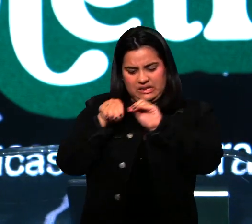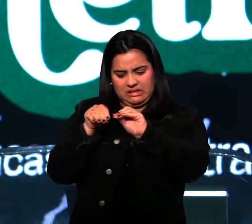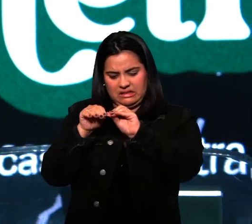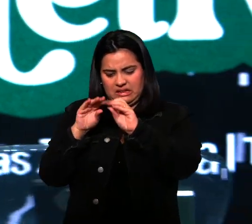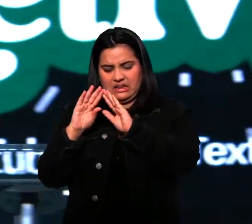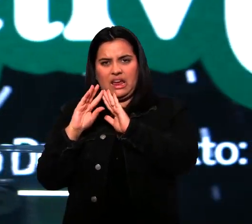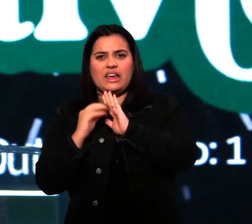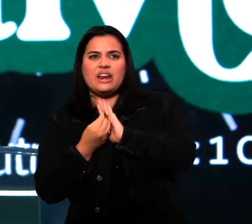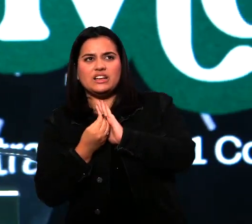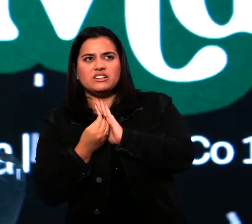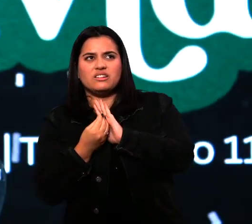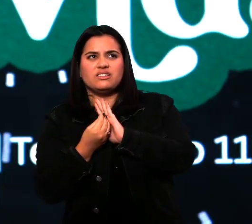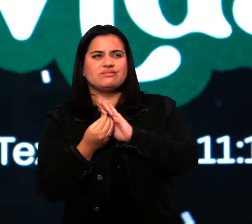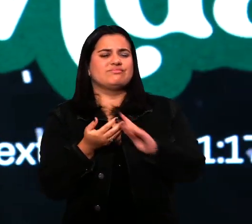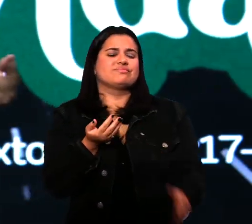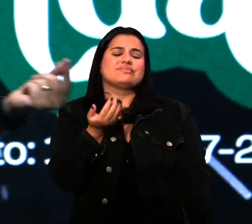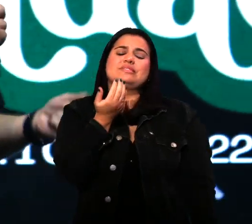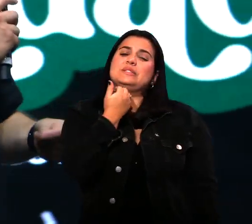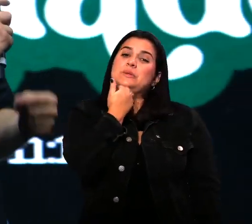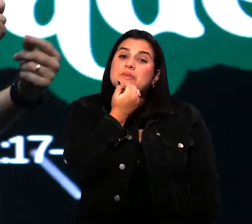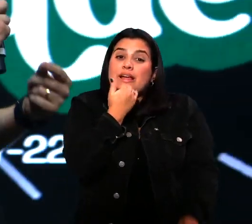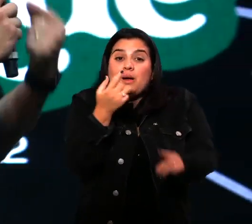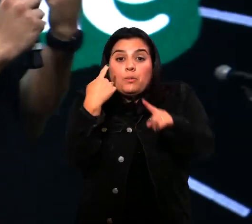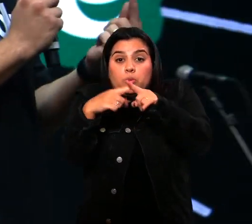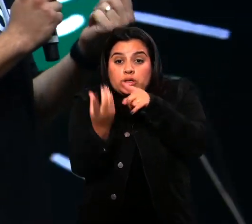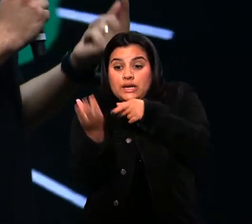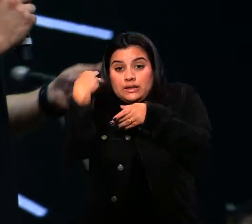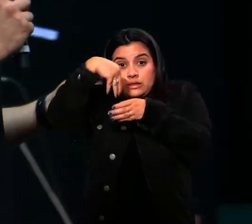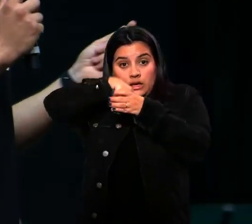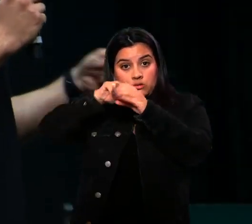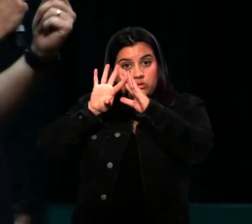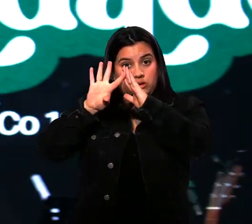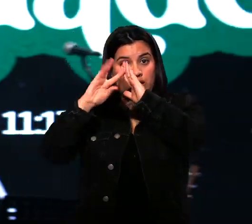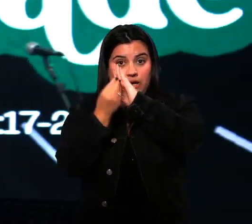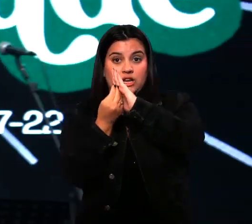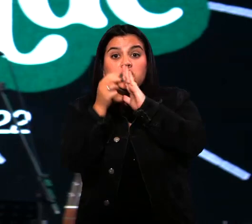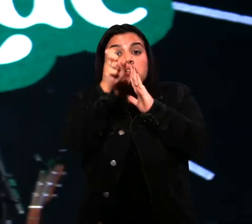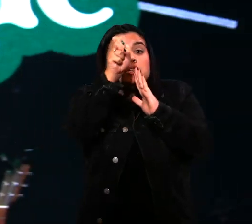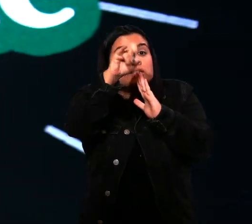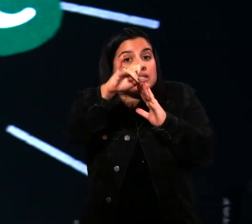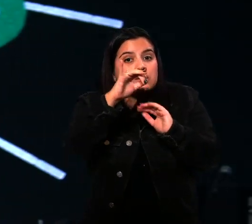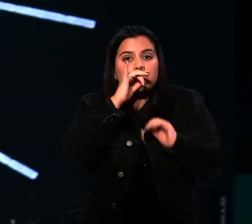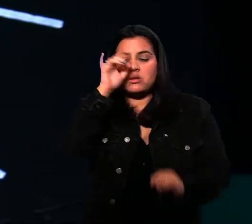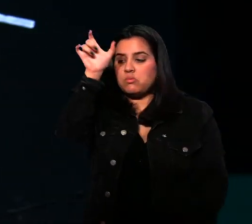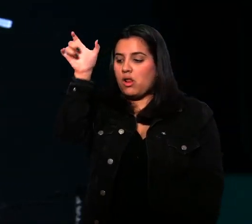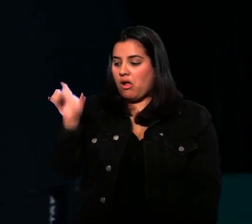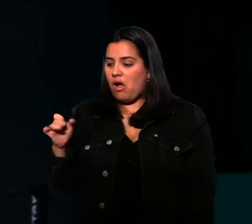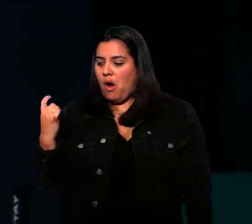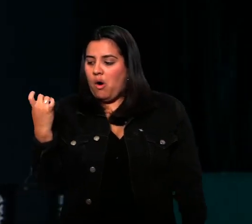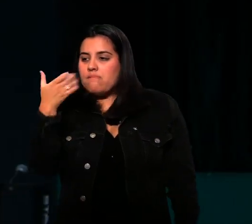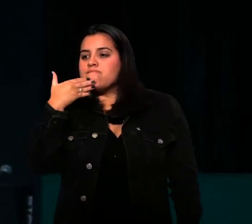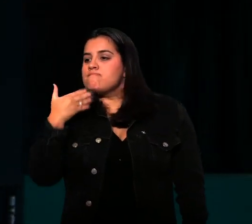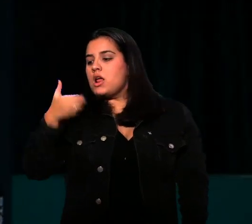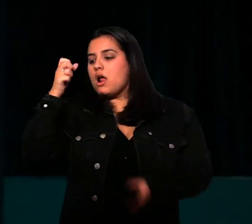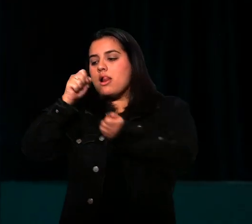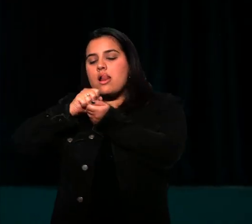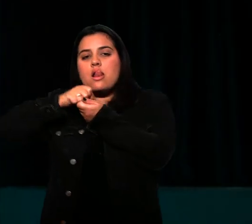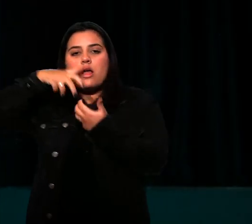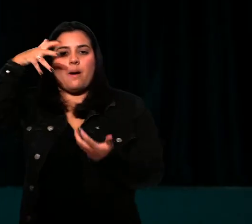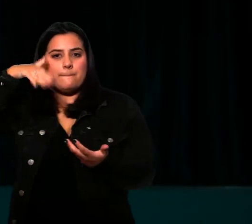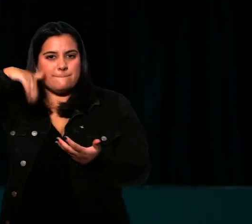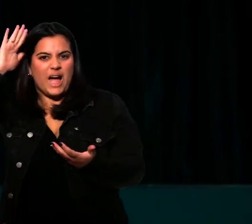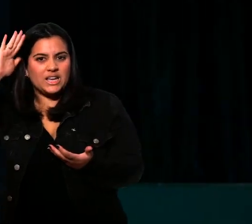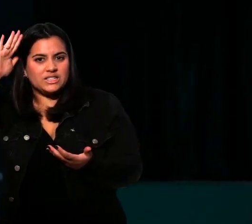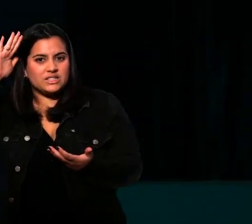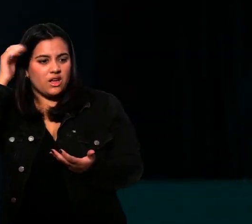coisas, não vai dar certo. Porque numa igreja, se um indivíduo brilha muito mais do que os outros, ou tenta trazer luz própria, isso